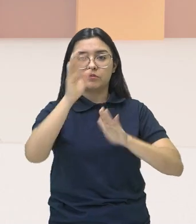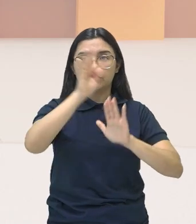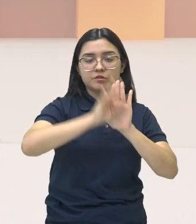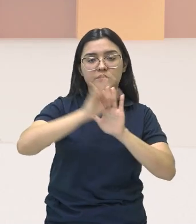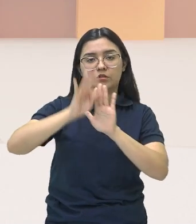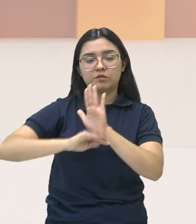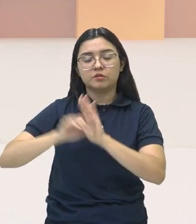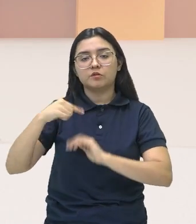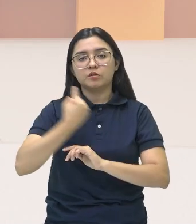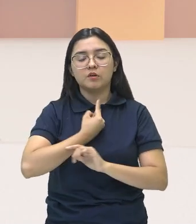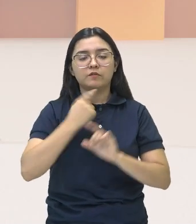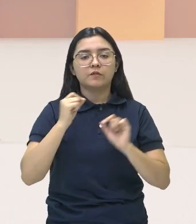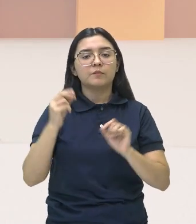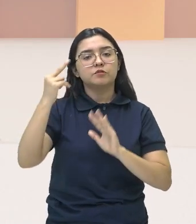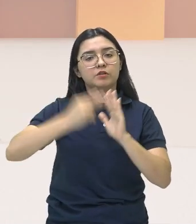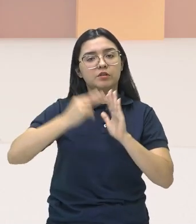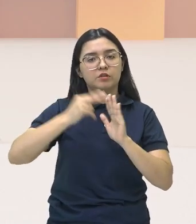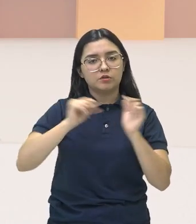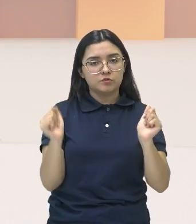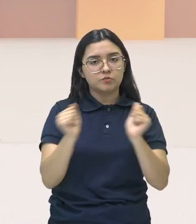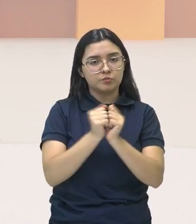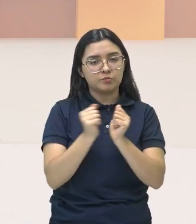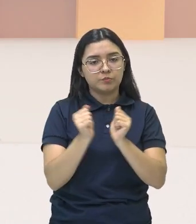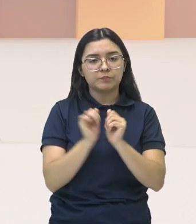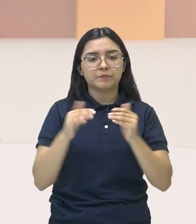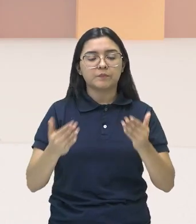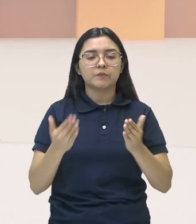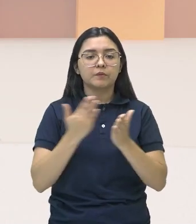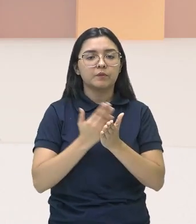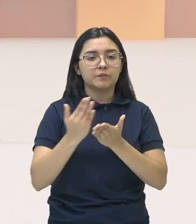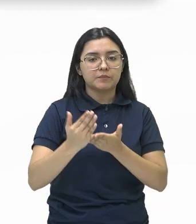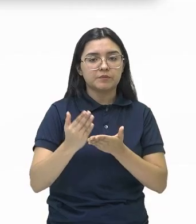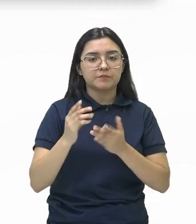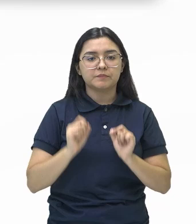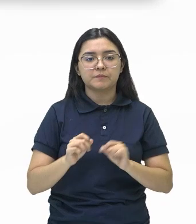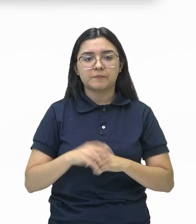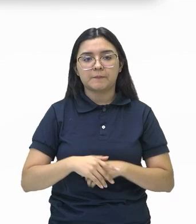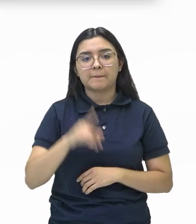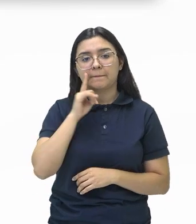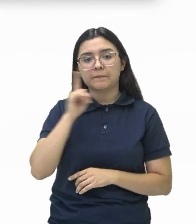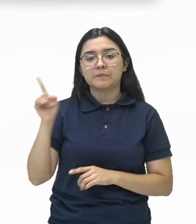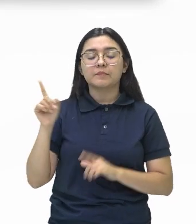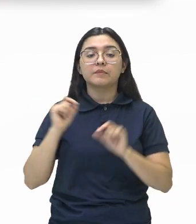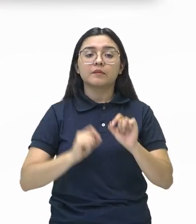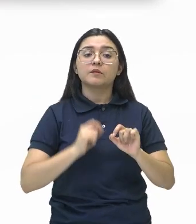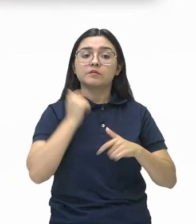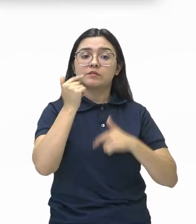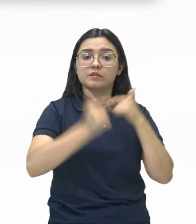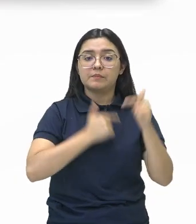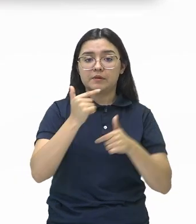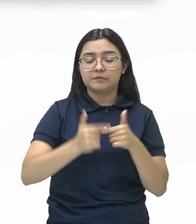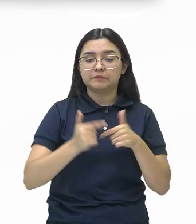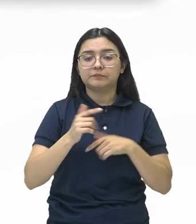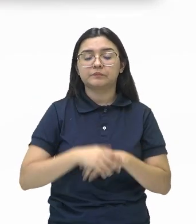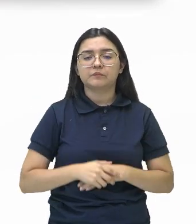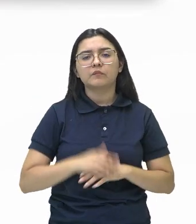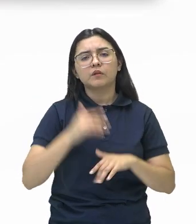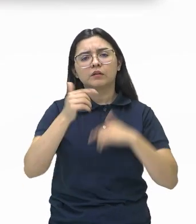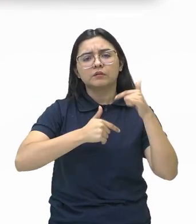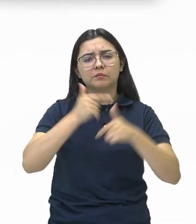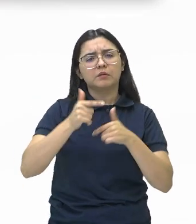que nós vamos pensar juntos aqui. Vamos começar falando, então, o seguinte: esse trabalho aí, que nós estamos